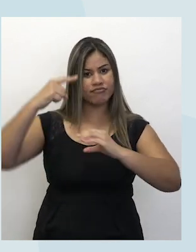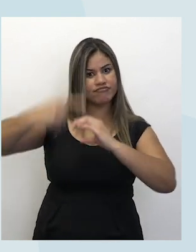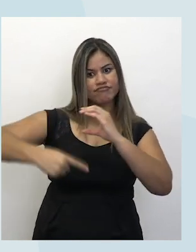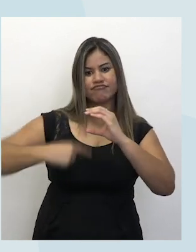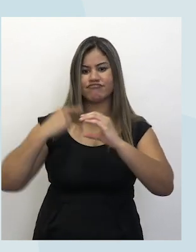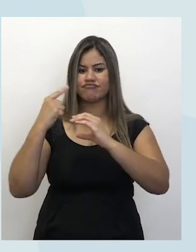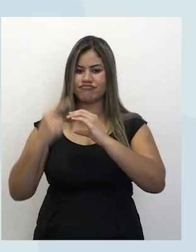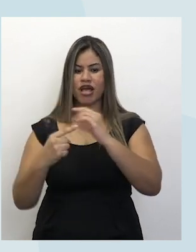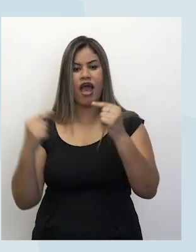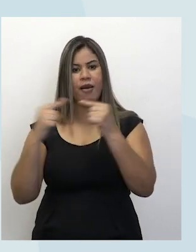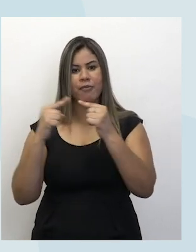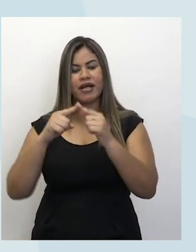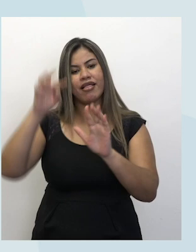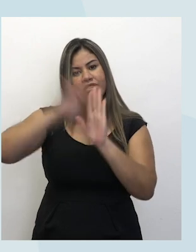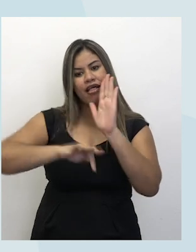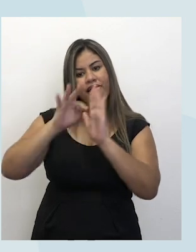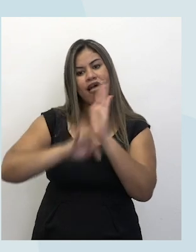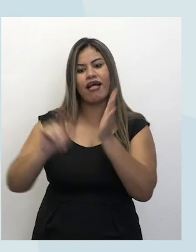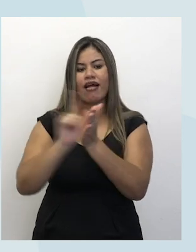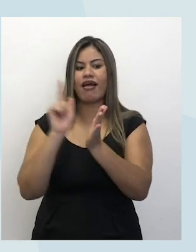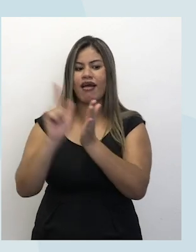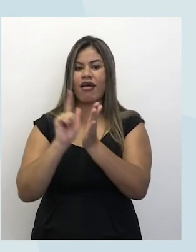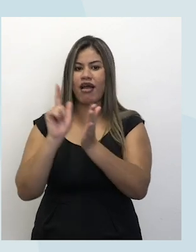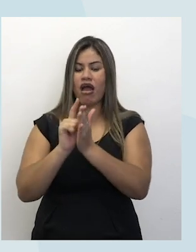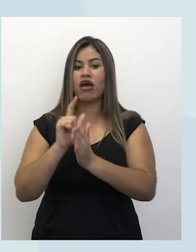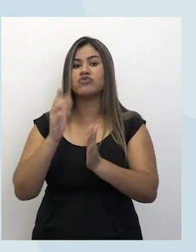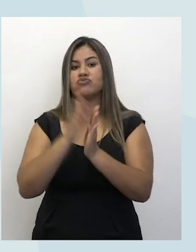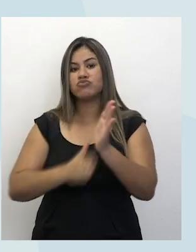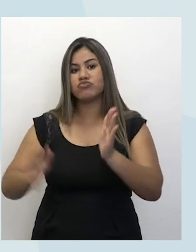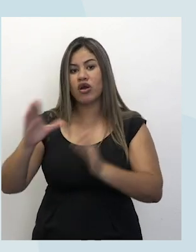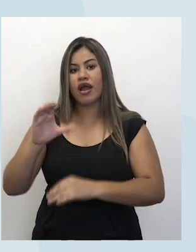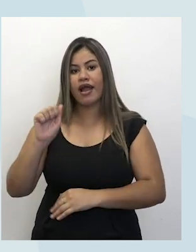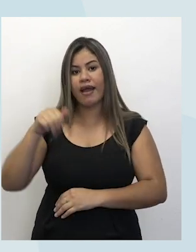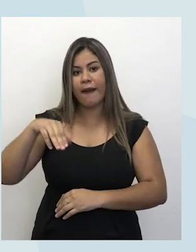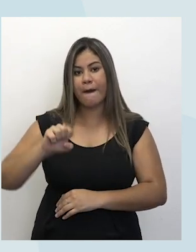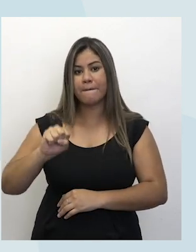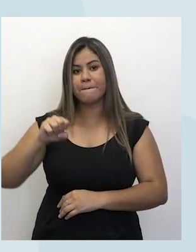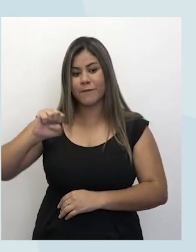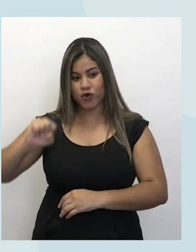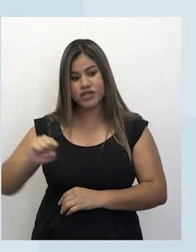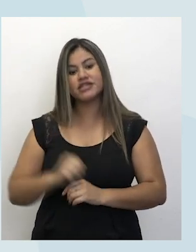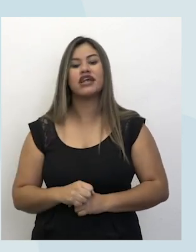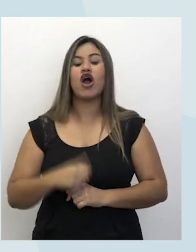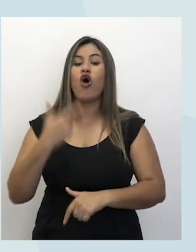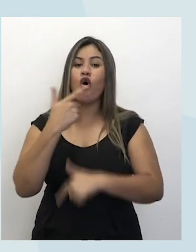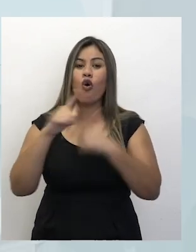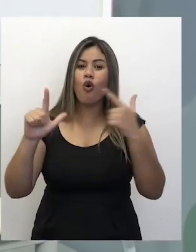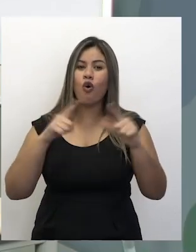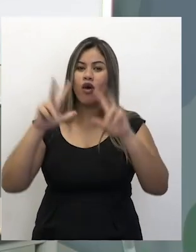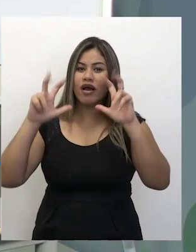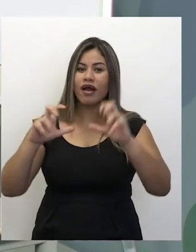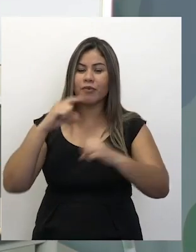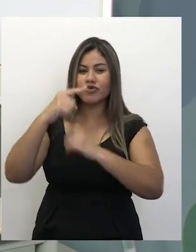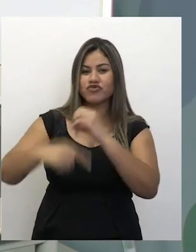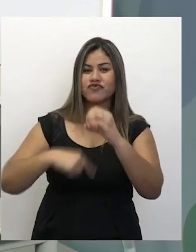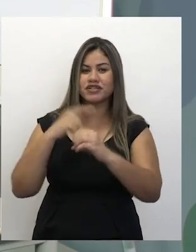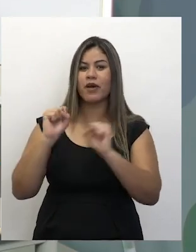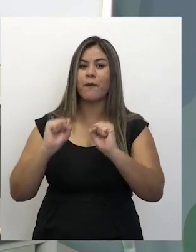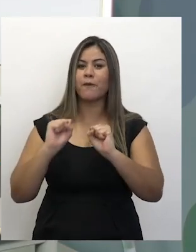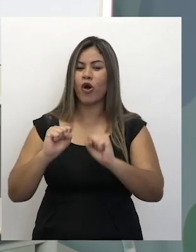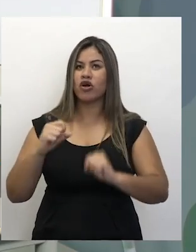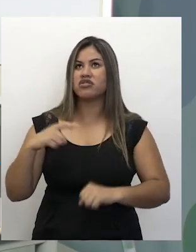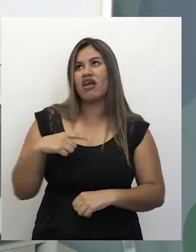Universal típico dos textos literários da época do Camões cite outros exemplos de temas universais além do amor